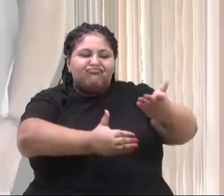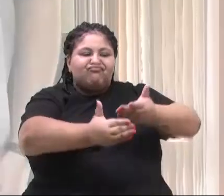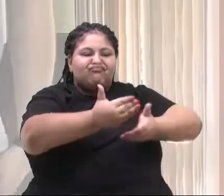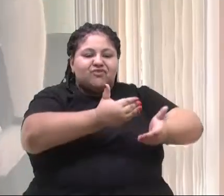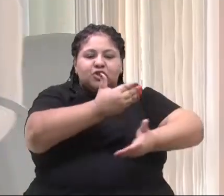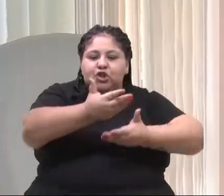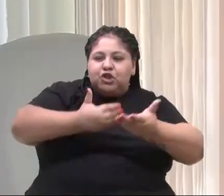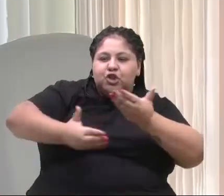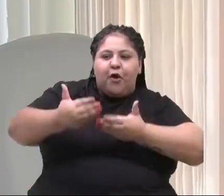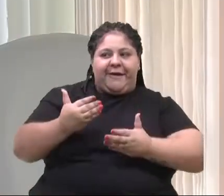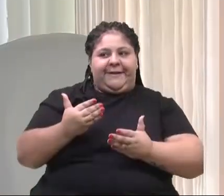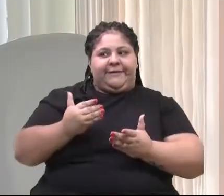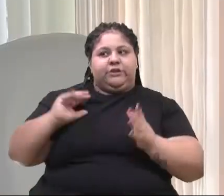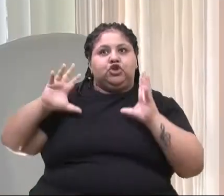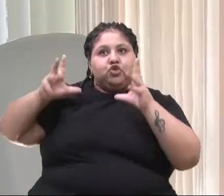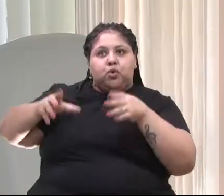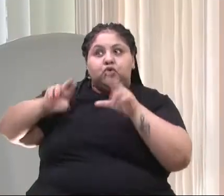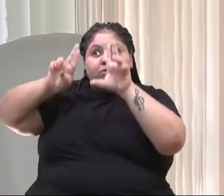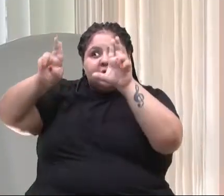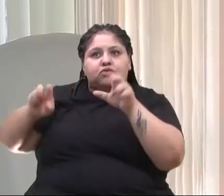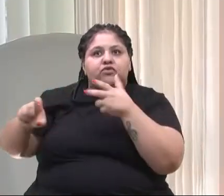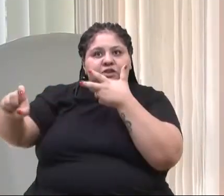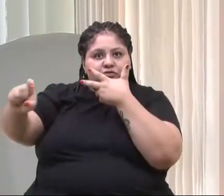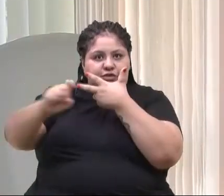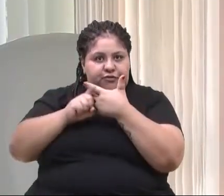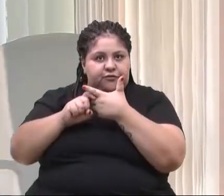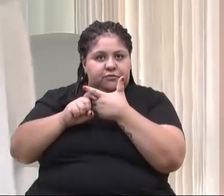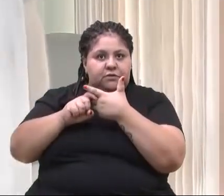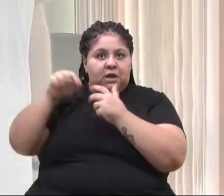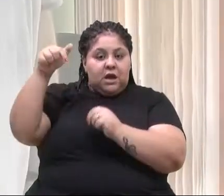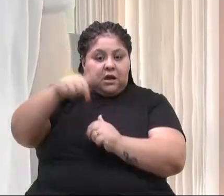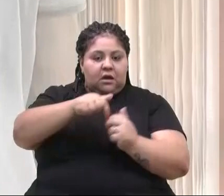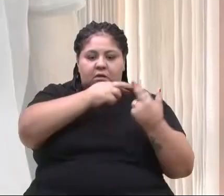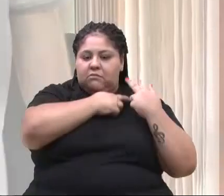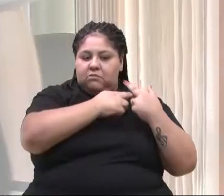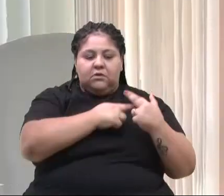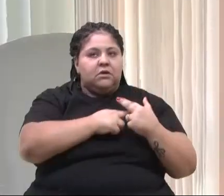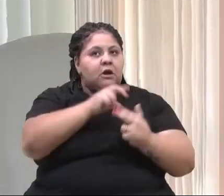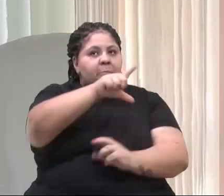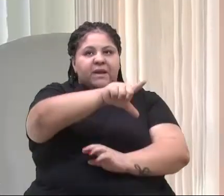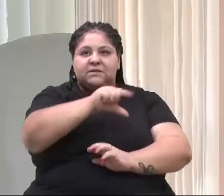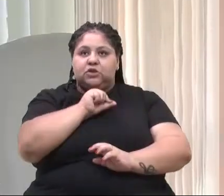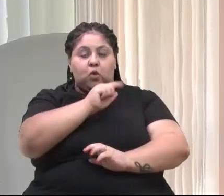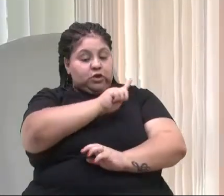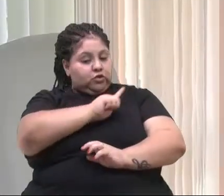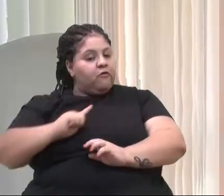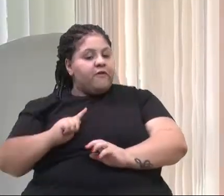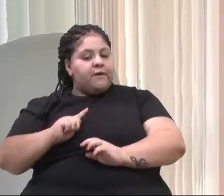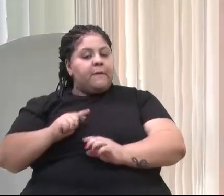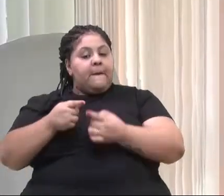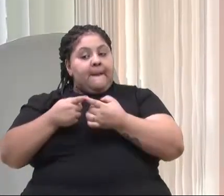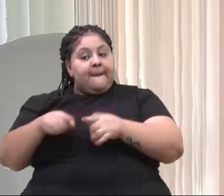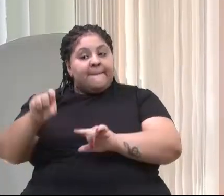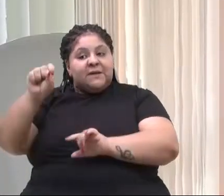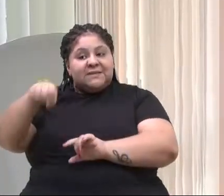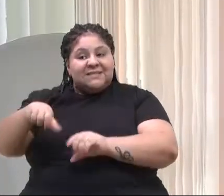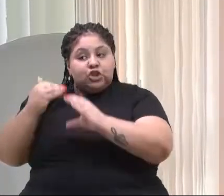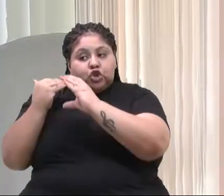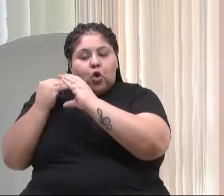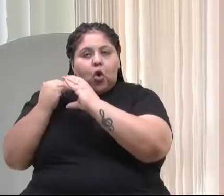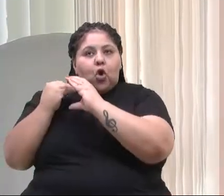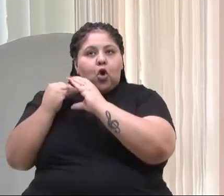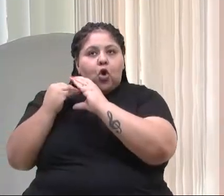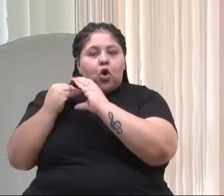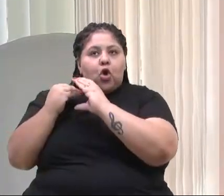vêm do Executivo para os vereadores. Eu não sou responsável pelas decisões do governo, e sim de comunicar aos vereadores e a